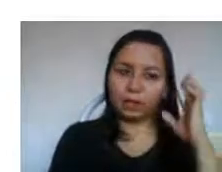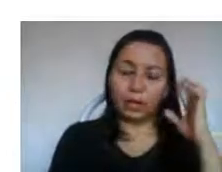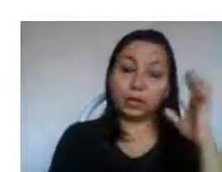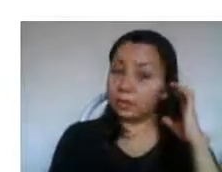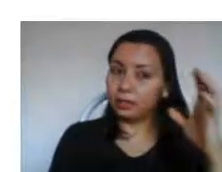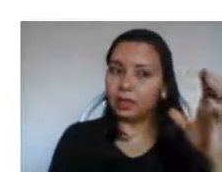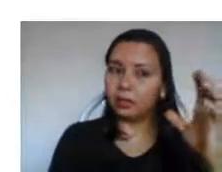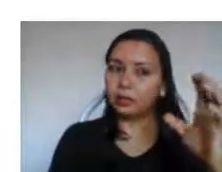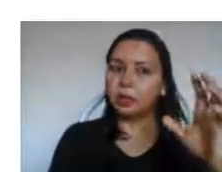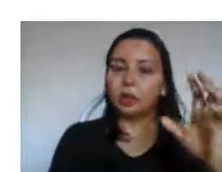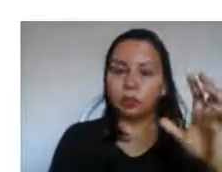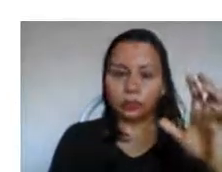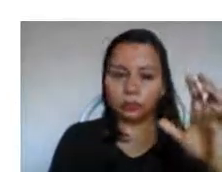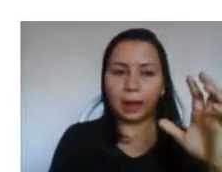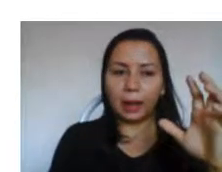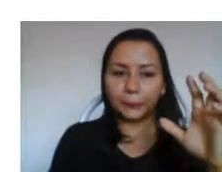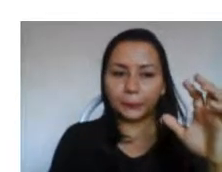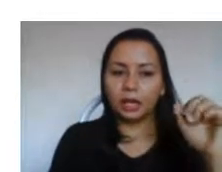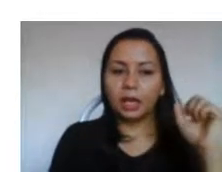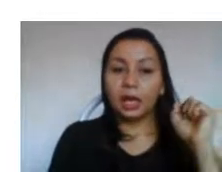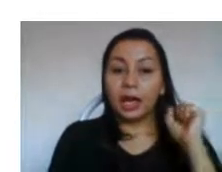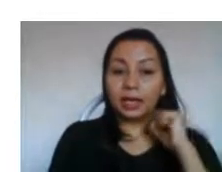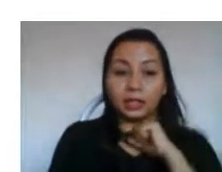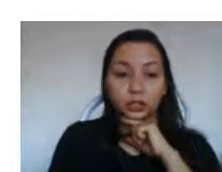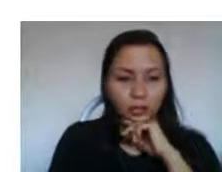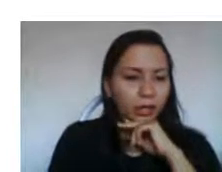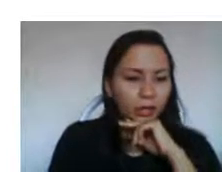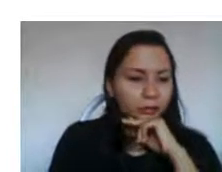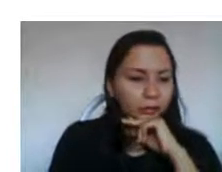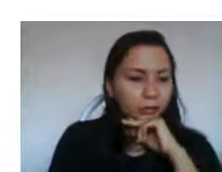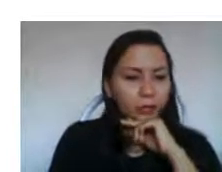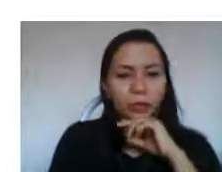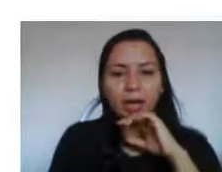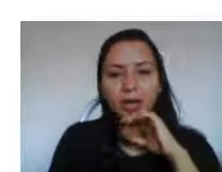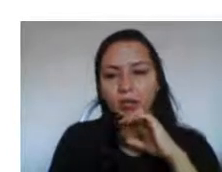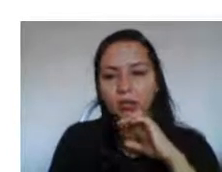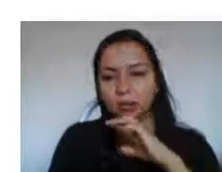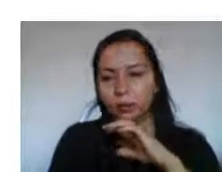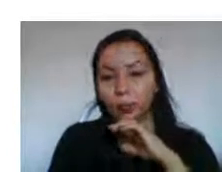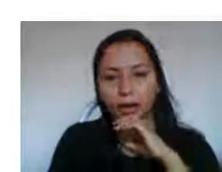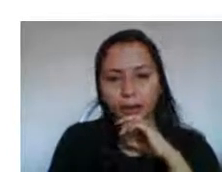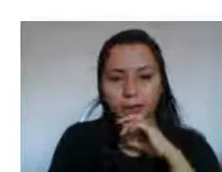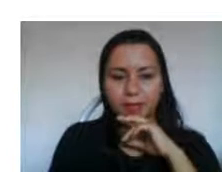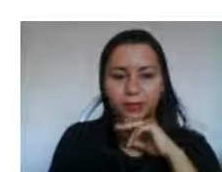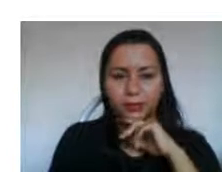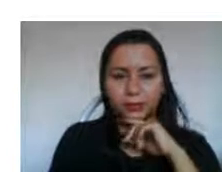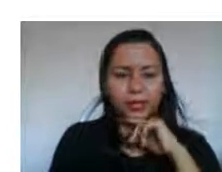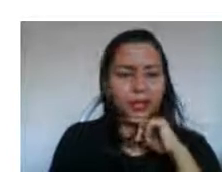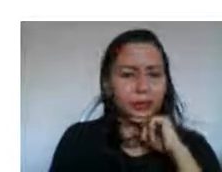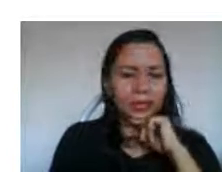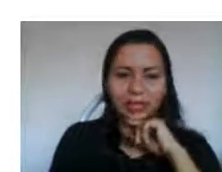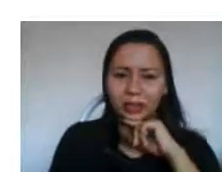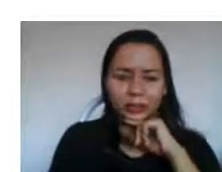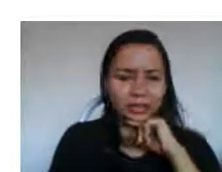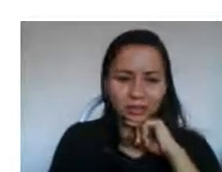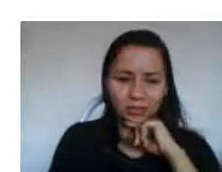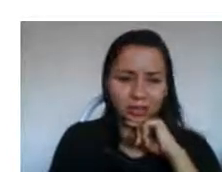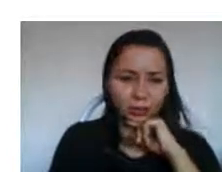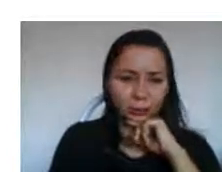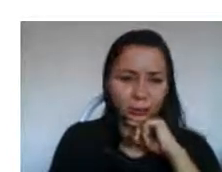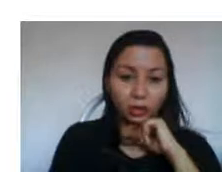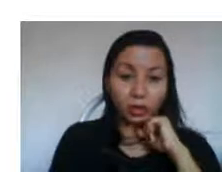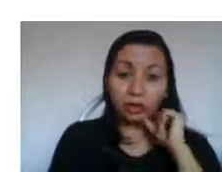voltarem, se atentarem no esquema que eu vou mostrar. Aqui a gente tem uma área de campo e uma área deserta. O que que eu tô querendo